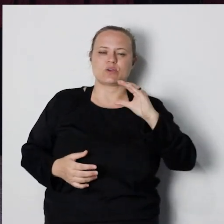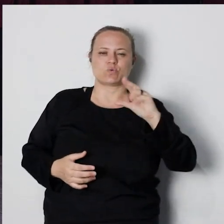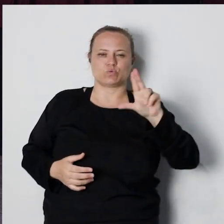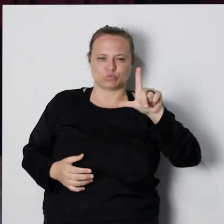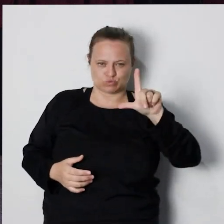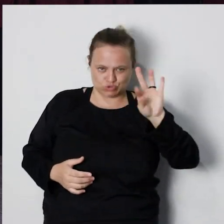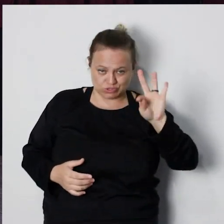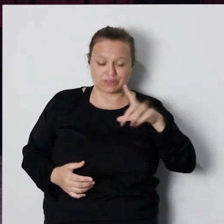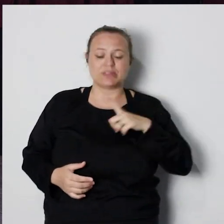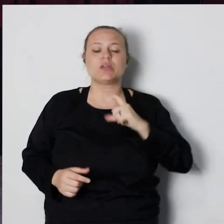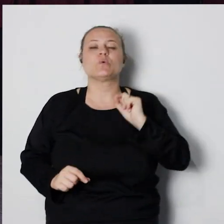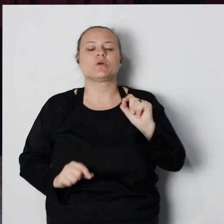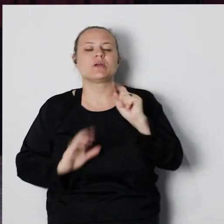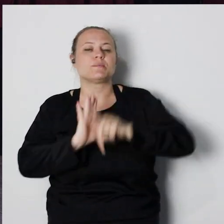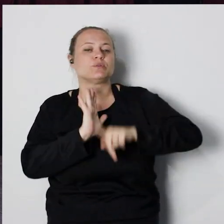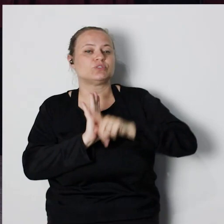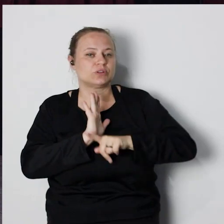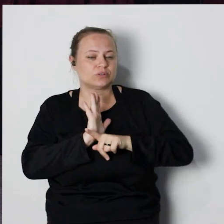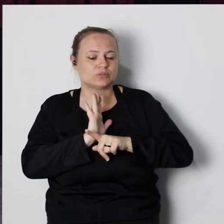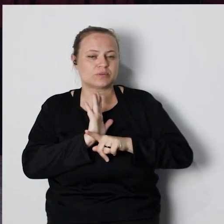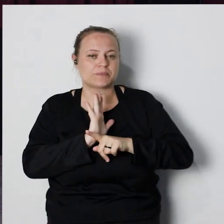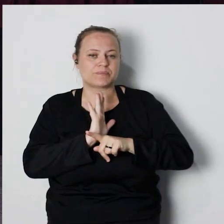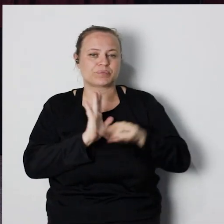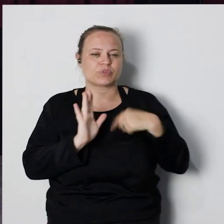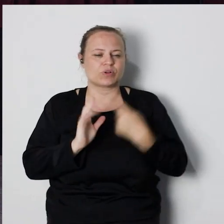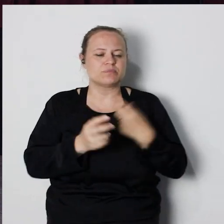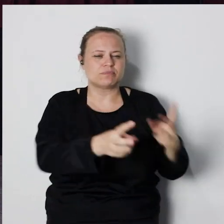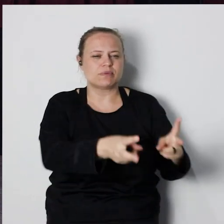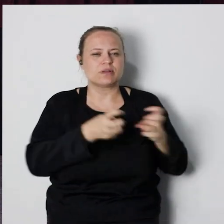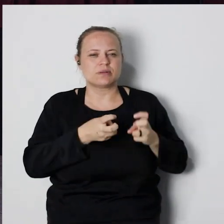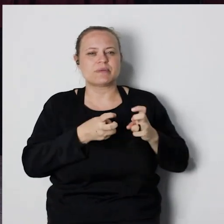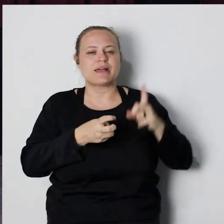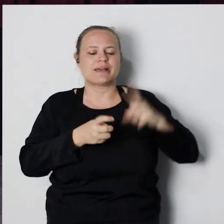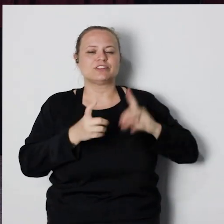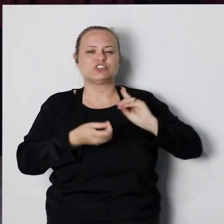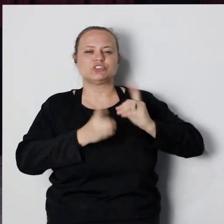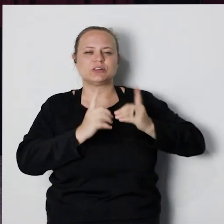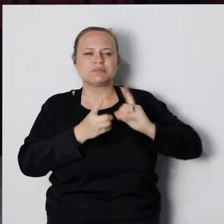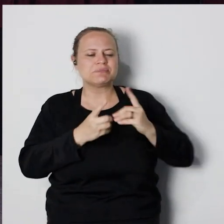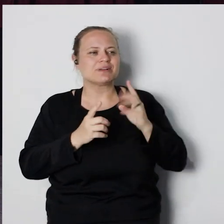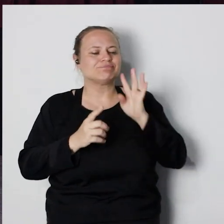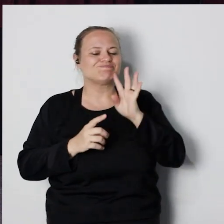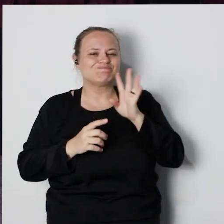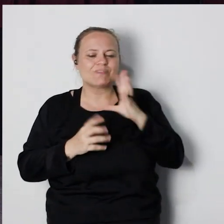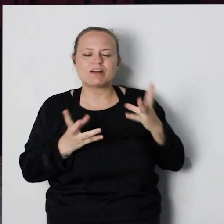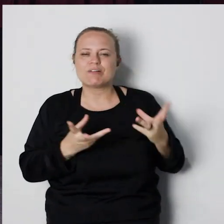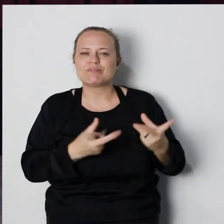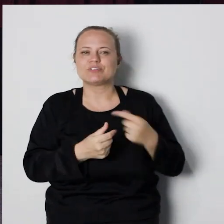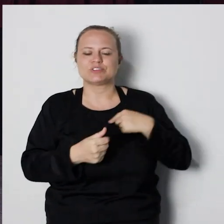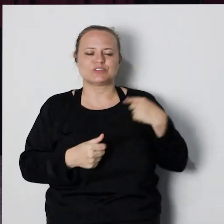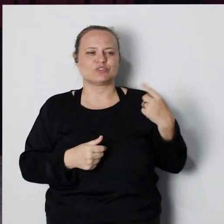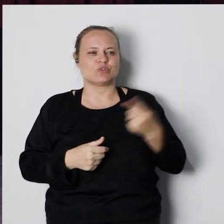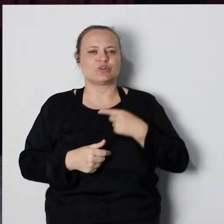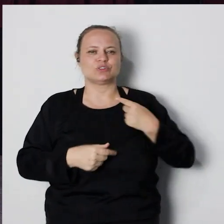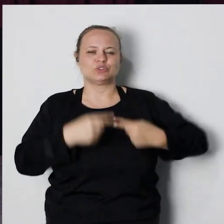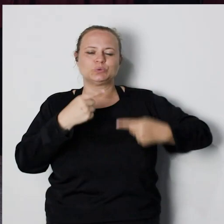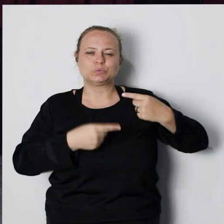CULT promove todo ano esse encontro, o ENECULT, né? E no ENECULT a gente